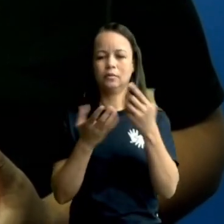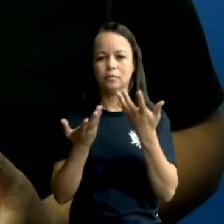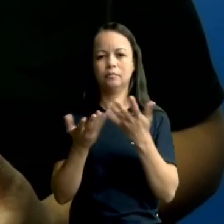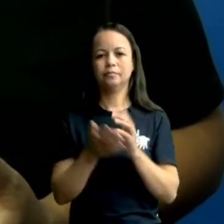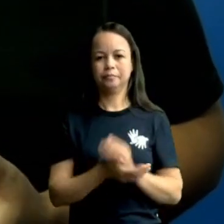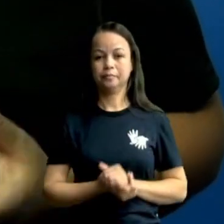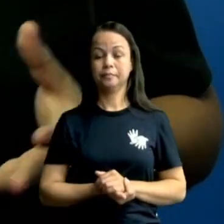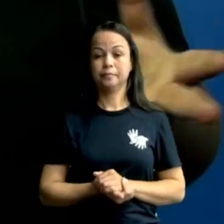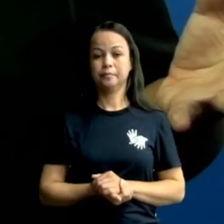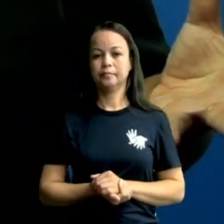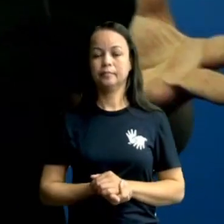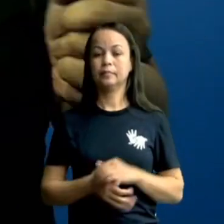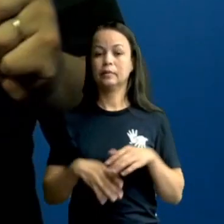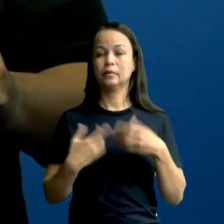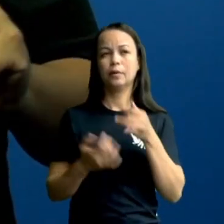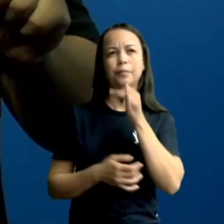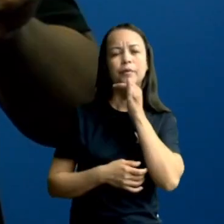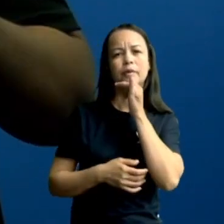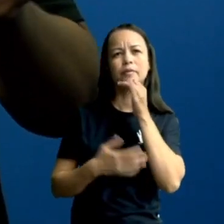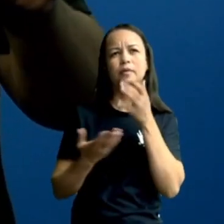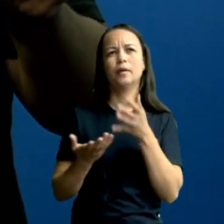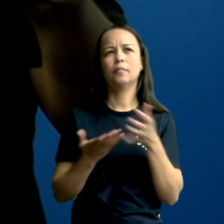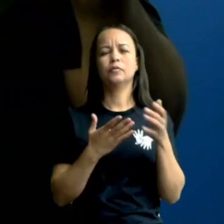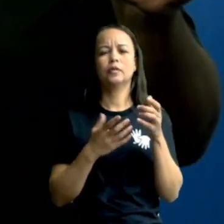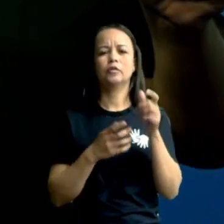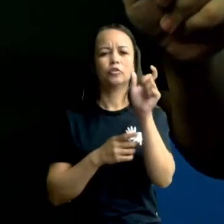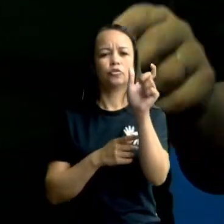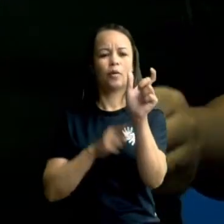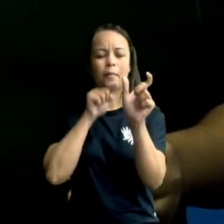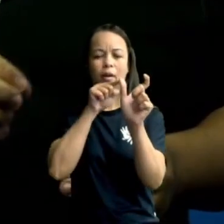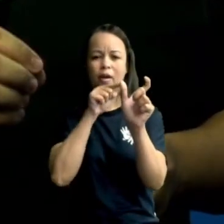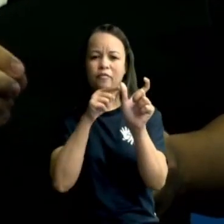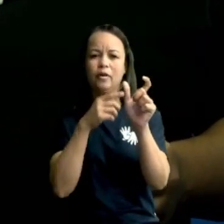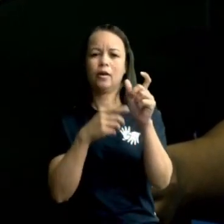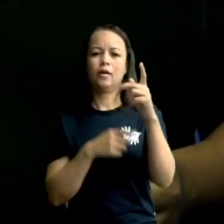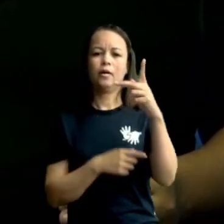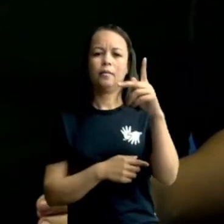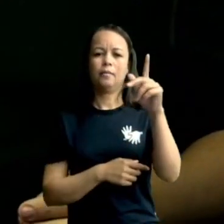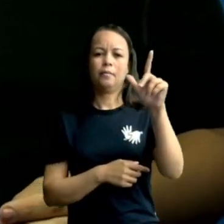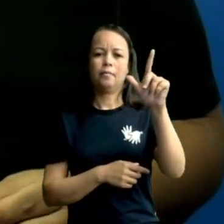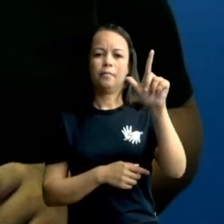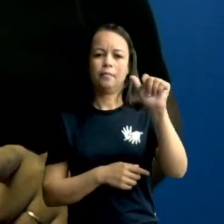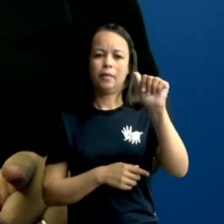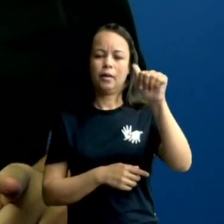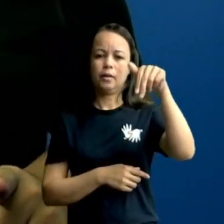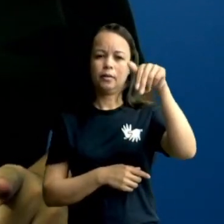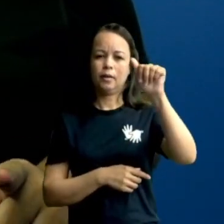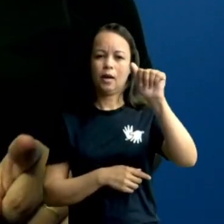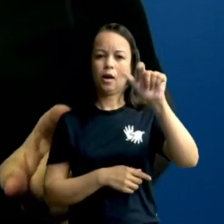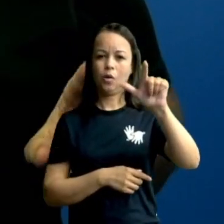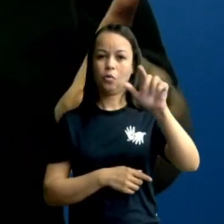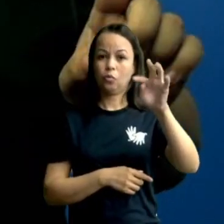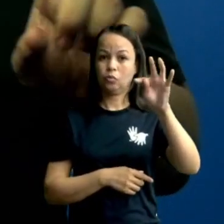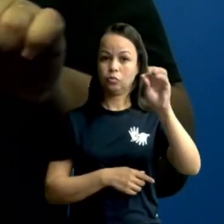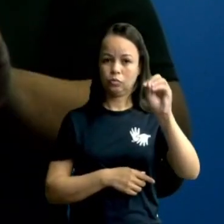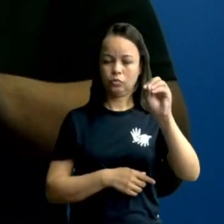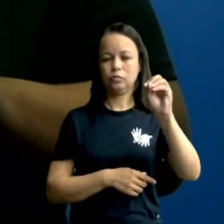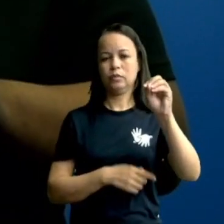alterações, né? Porque, por exemplo, se a gente juntasse a palavra planalto, seria plano alto, né? Mas